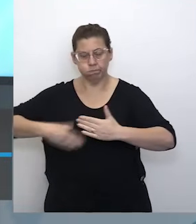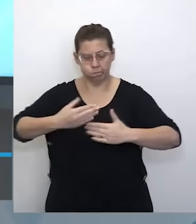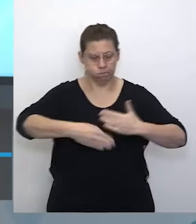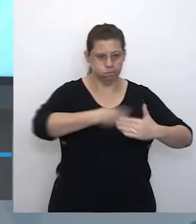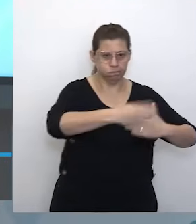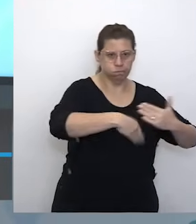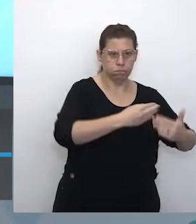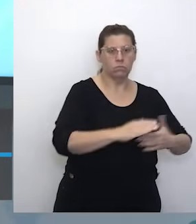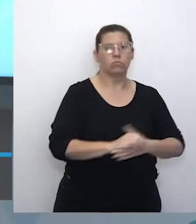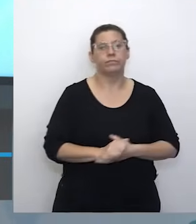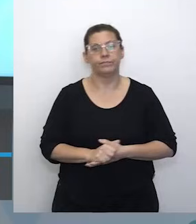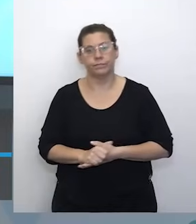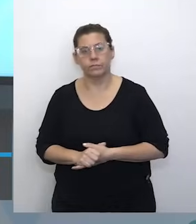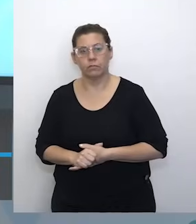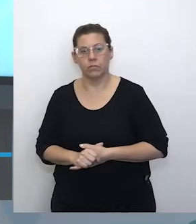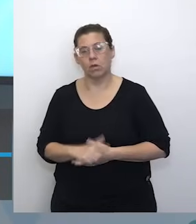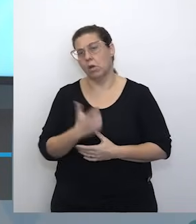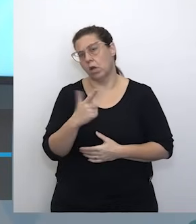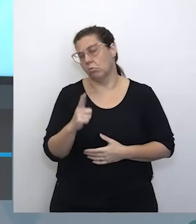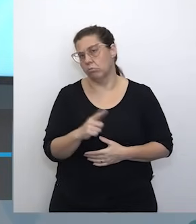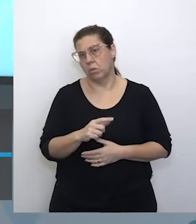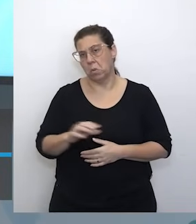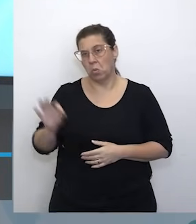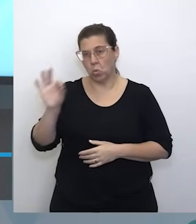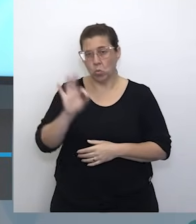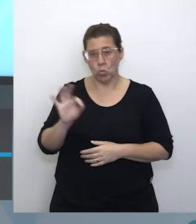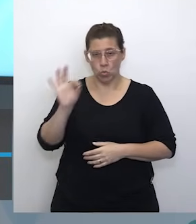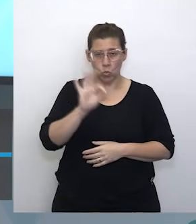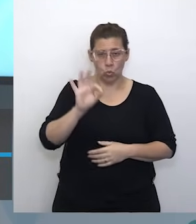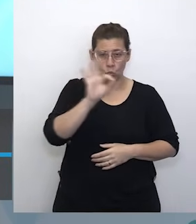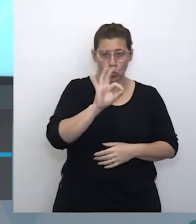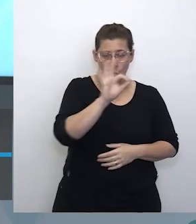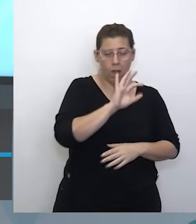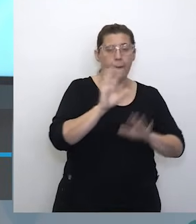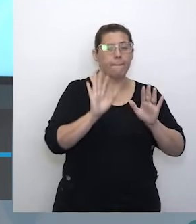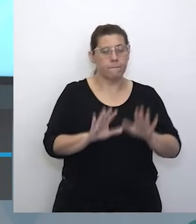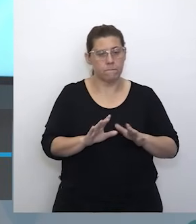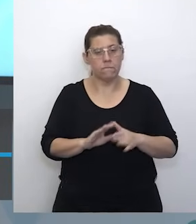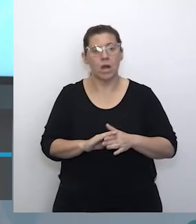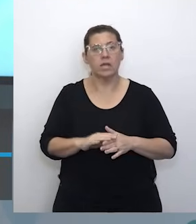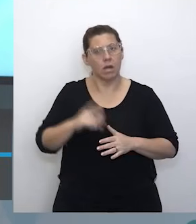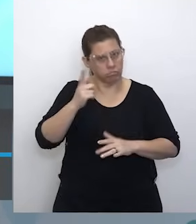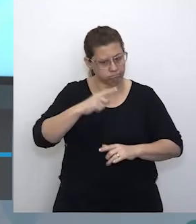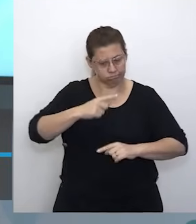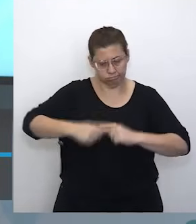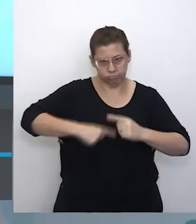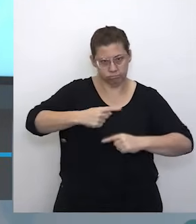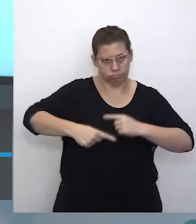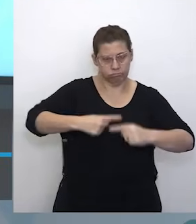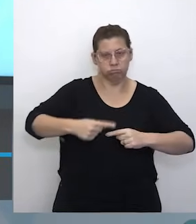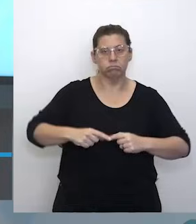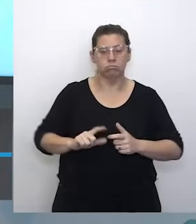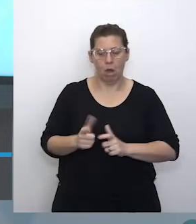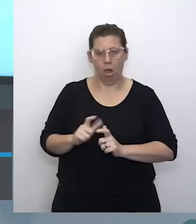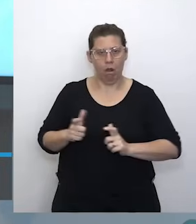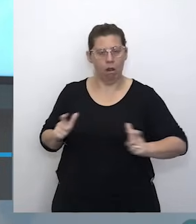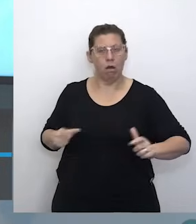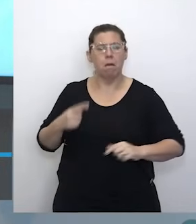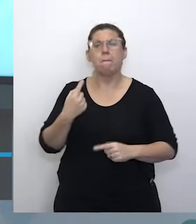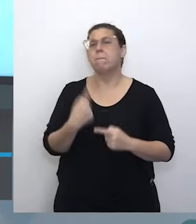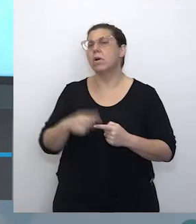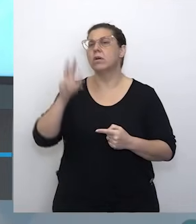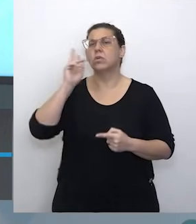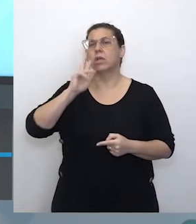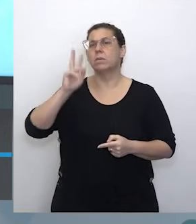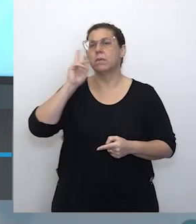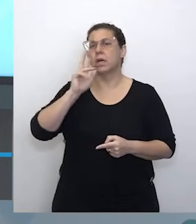não desenvolver mosquitinho e tal, mas mesmo assim elas desenvolveram. Pois bem, por que eu estou